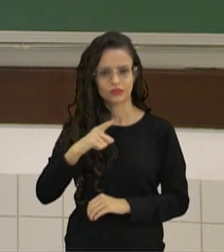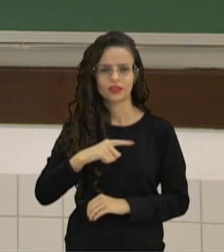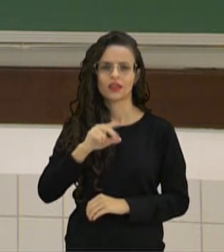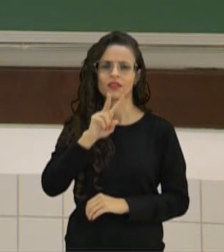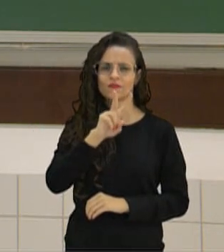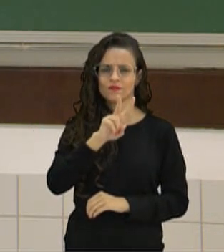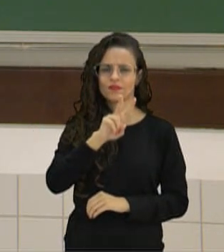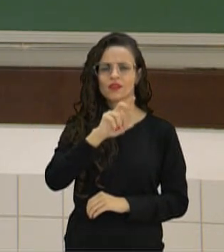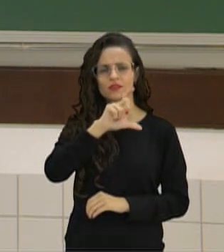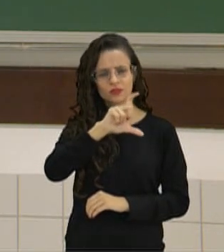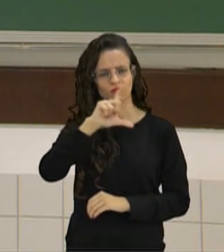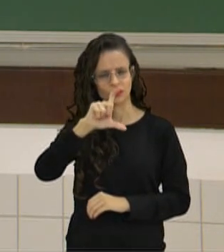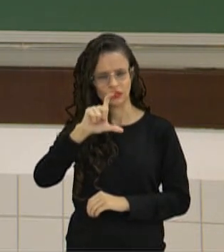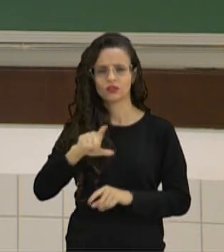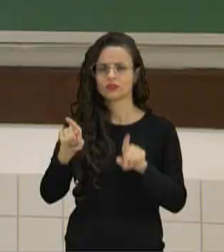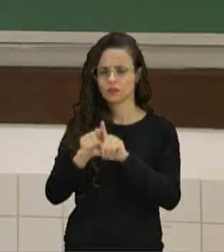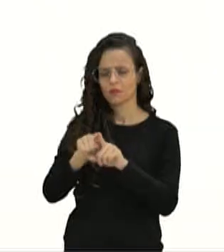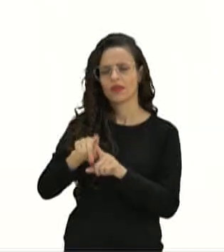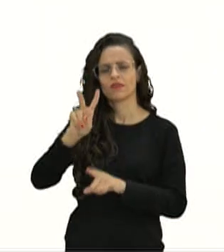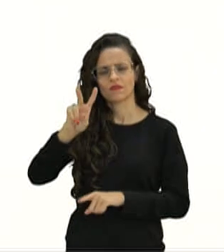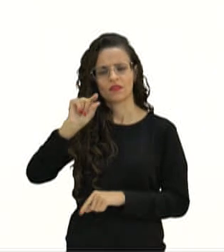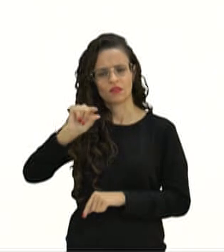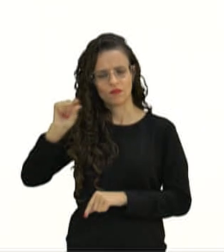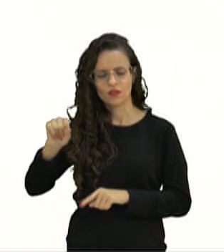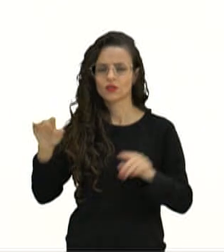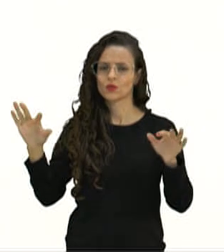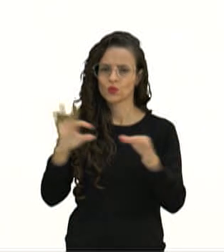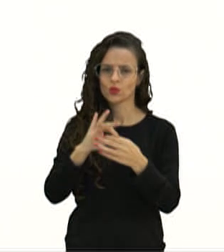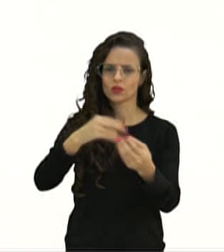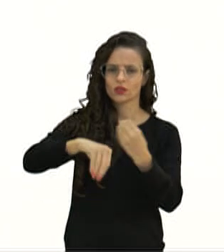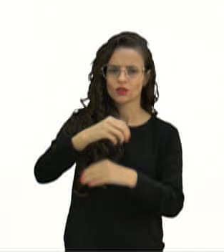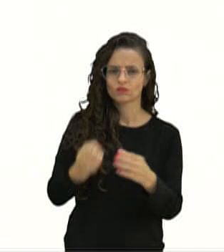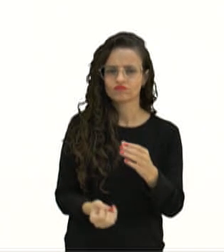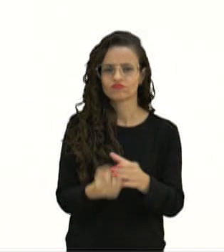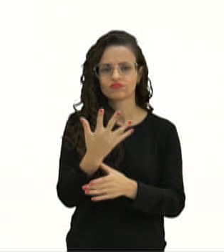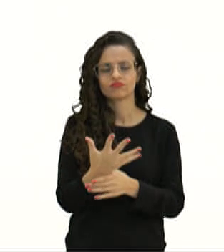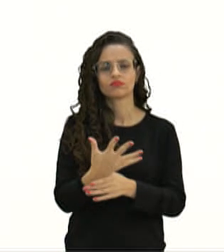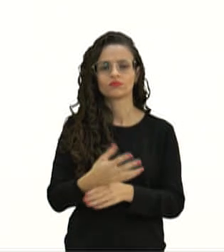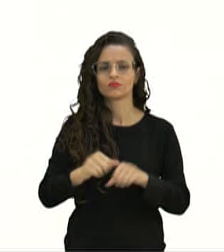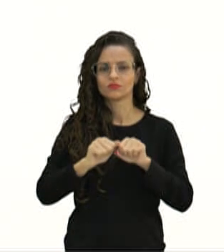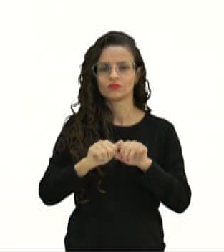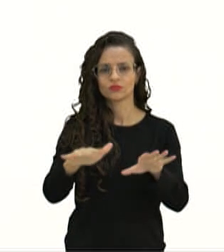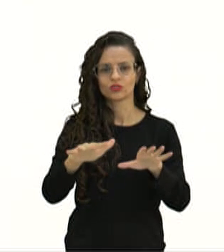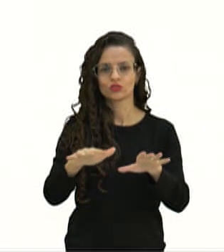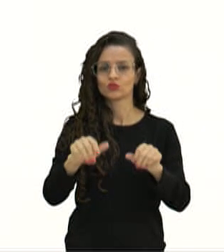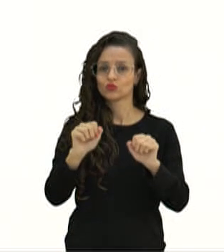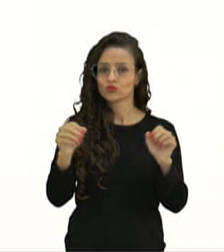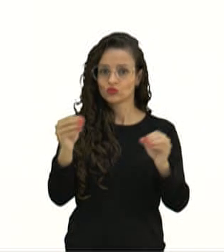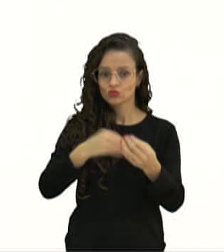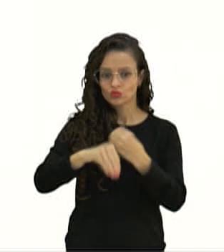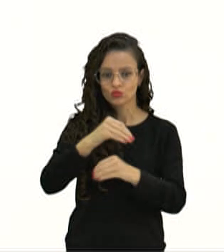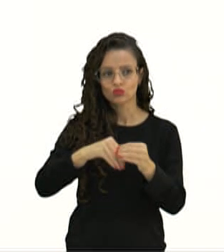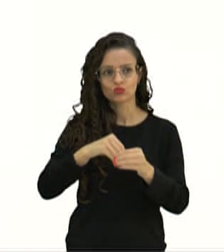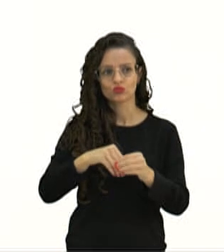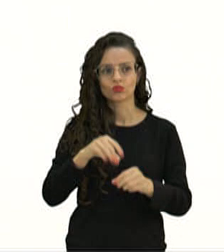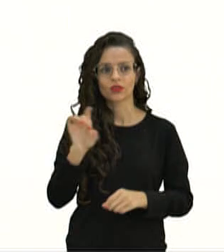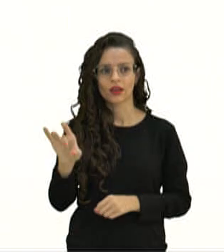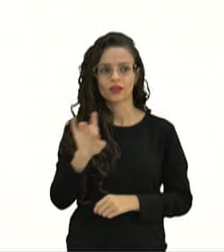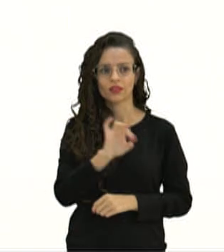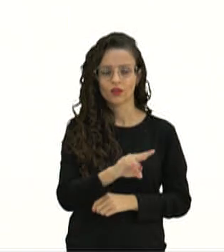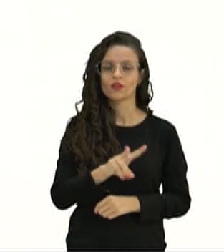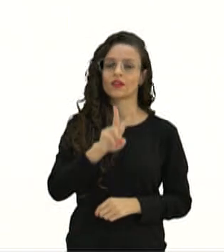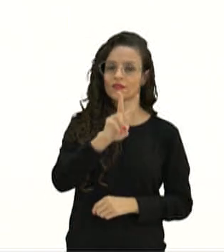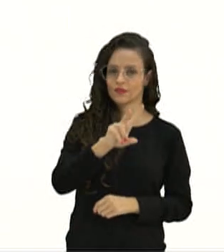amarela também tem fatores. Esses fatores se unem e vão originar com os dois fatores, um de cada um,